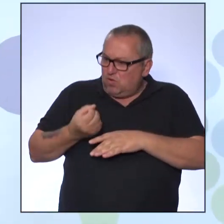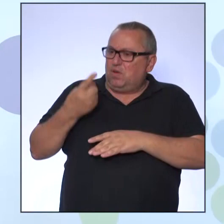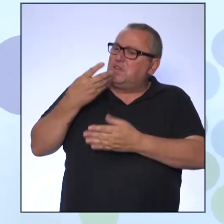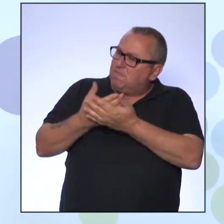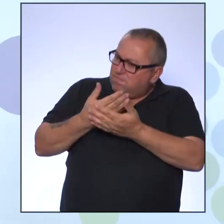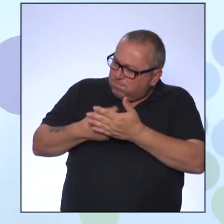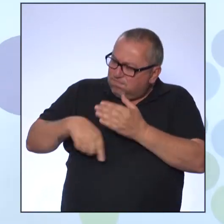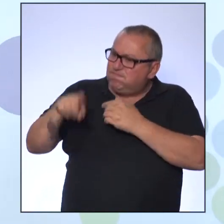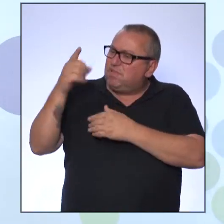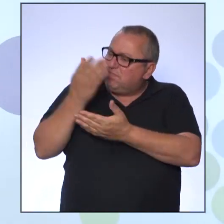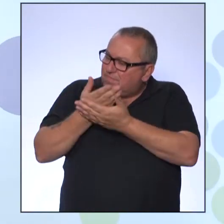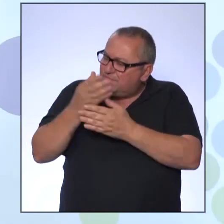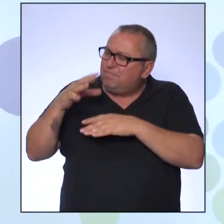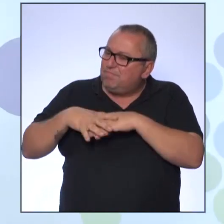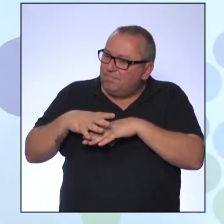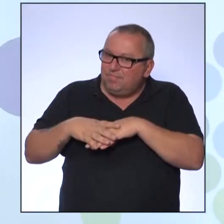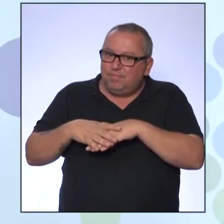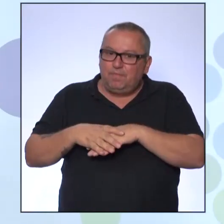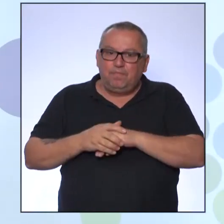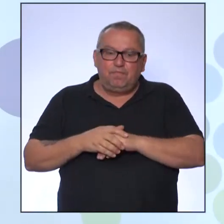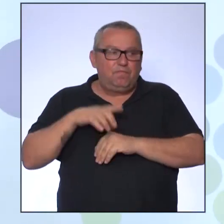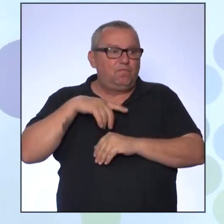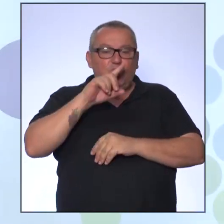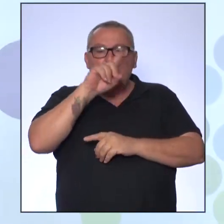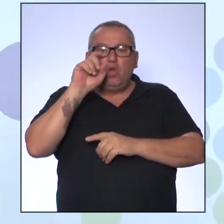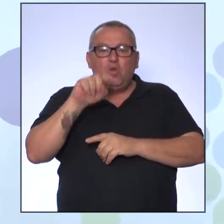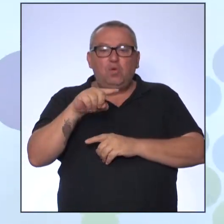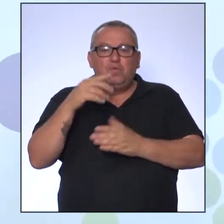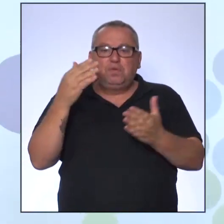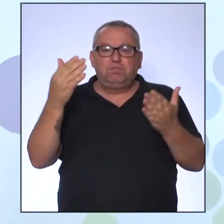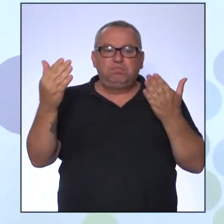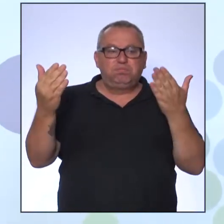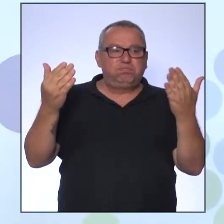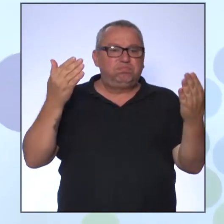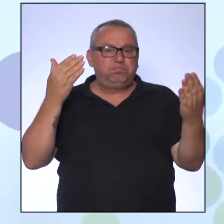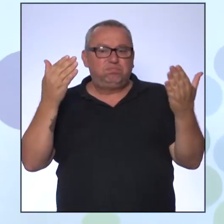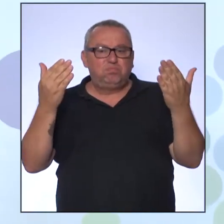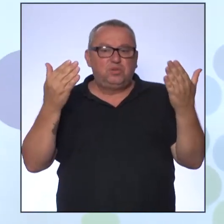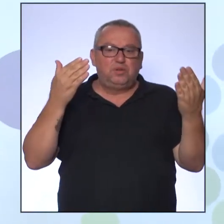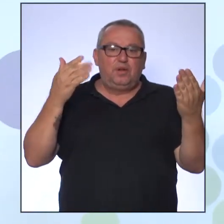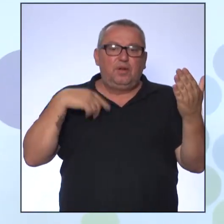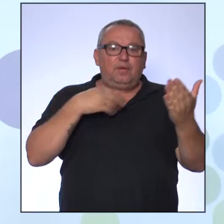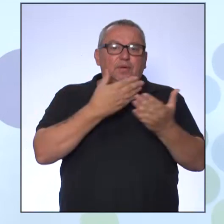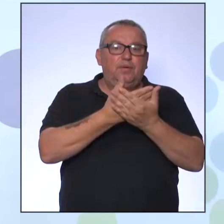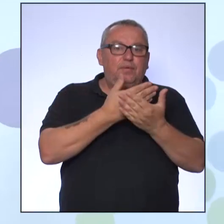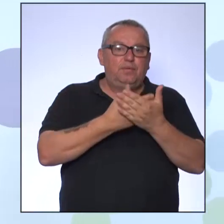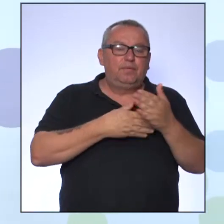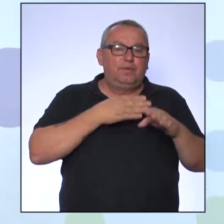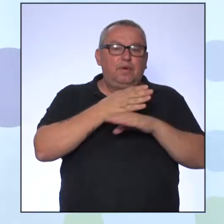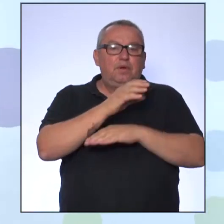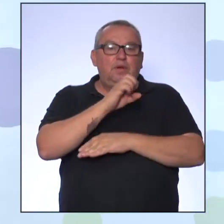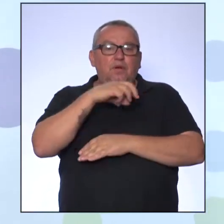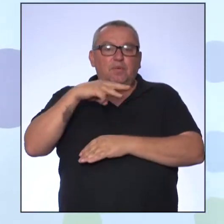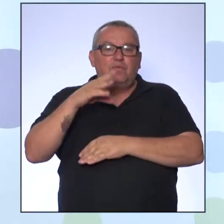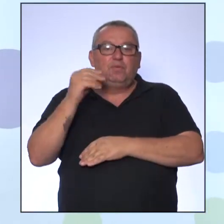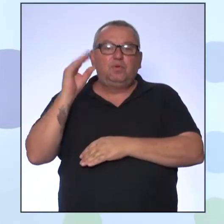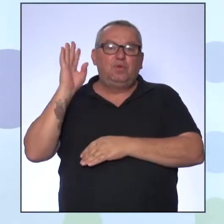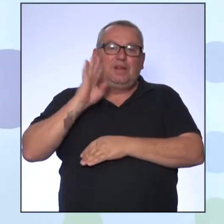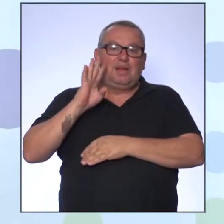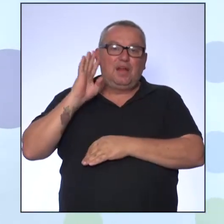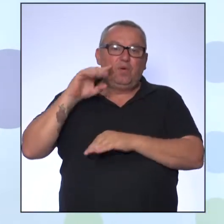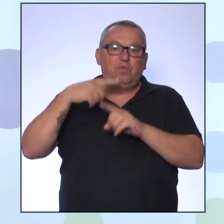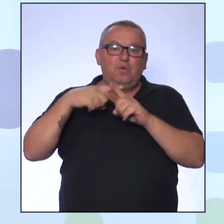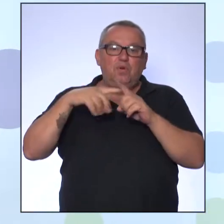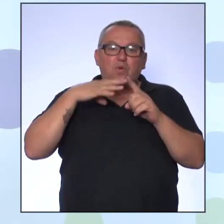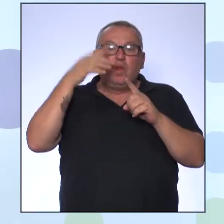tinha que fazer aquilo. E eu estava na dúvida. Quando eu fui estudar, entrei no ensino médio, foi muito legal, porque eu comecei a